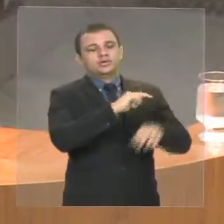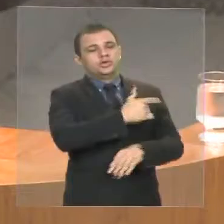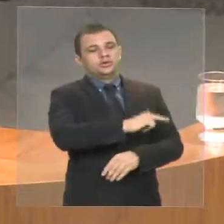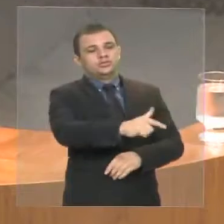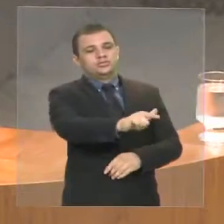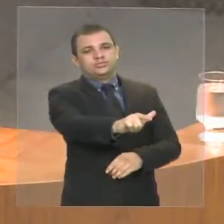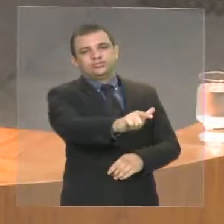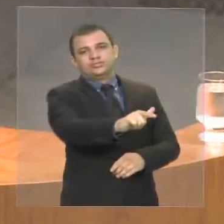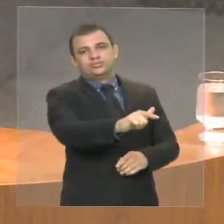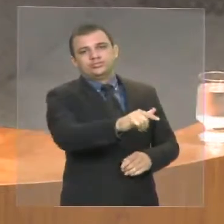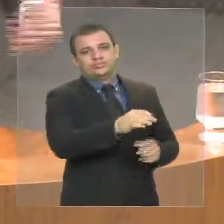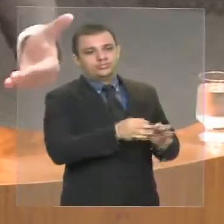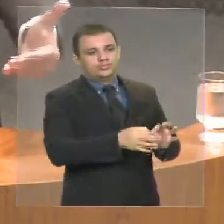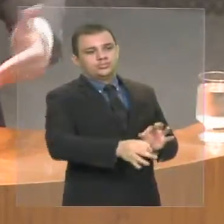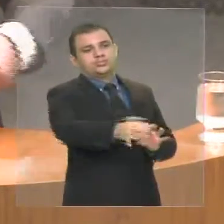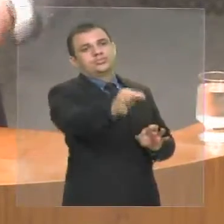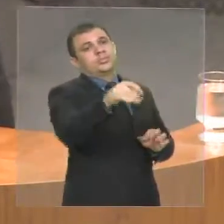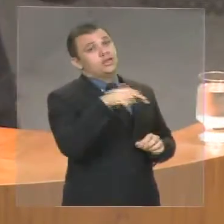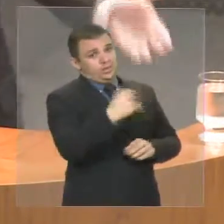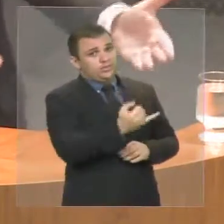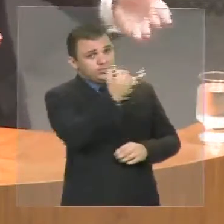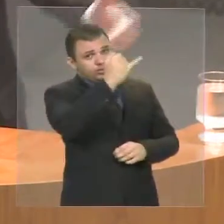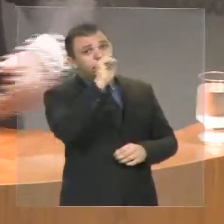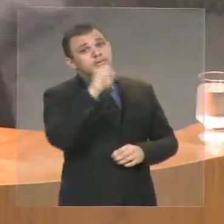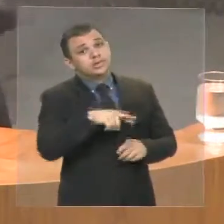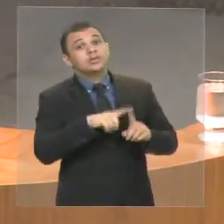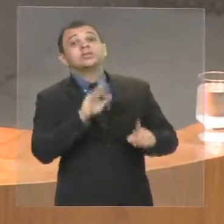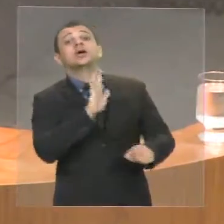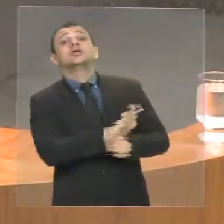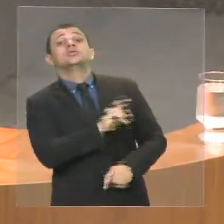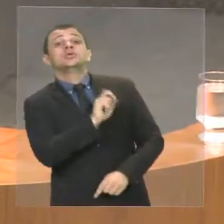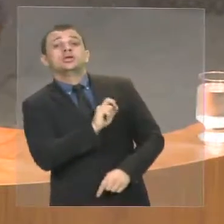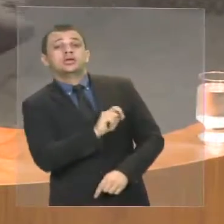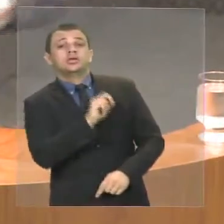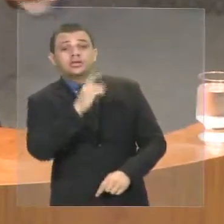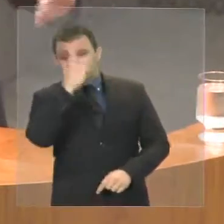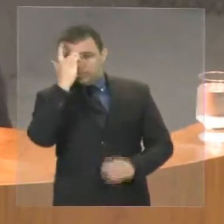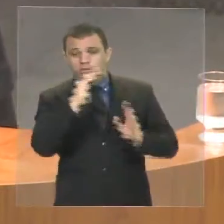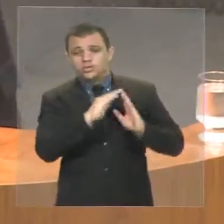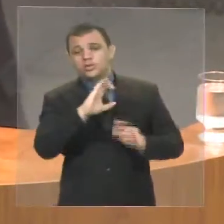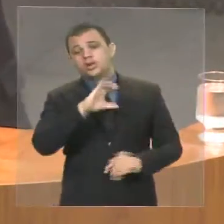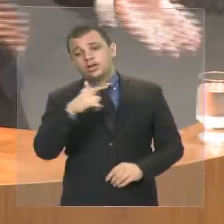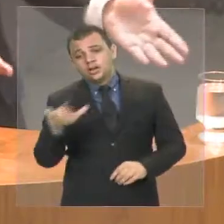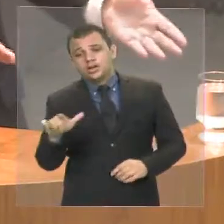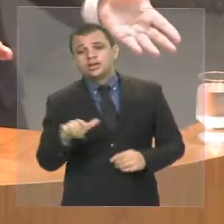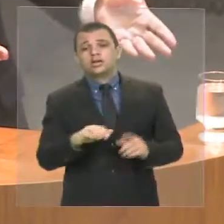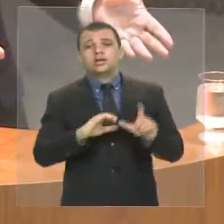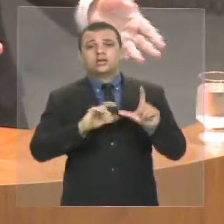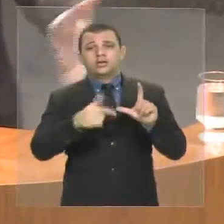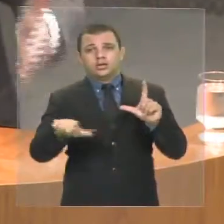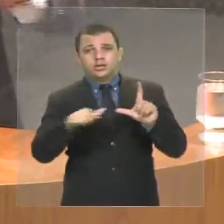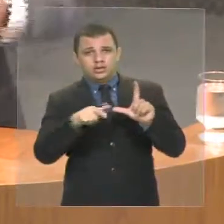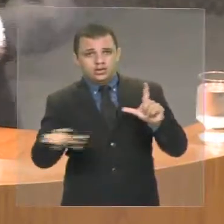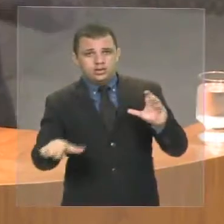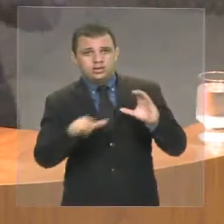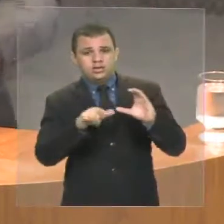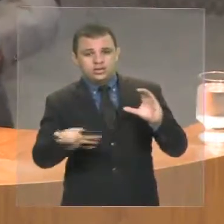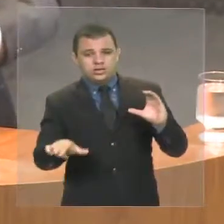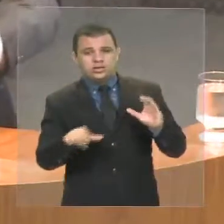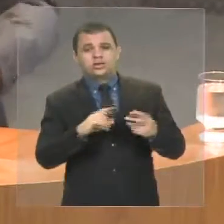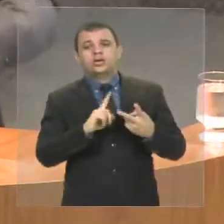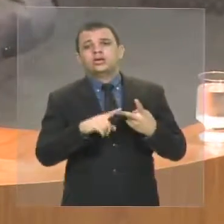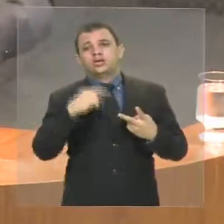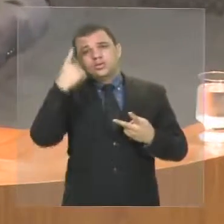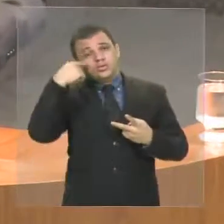Vai beneficiar mais quem? Quem mora no Calhau, quem mora no Olho d'Água, e vai beneficiar também o turismo. E está se trocando um